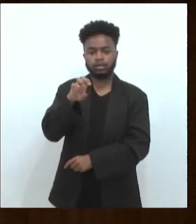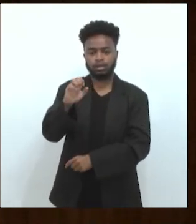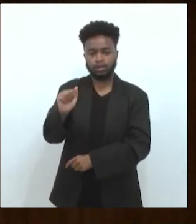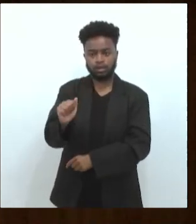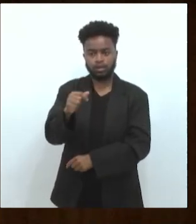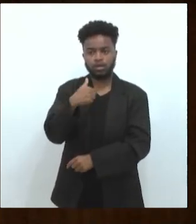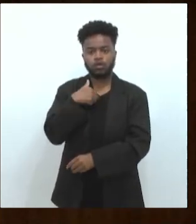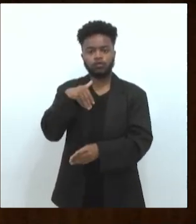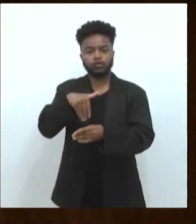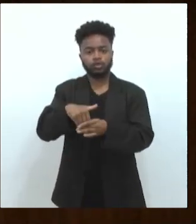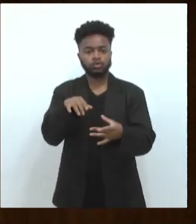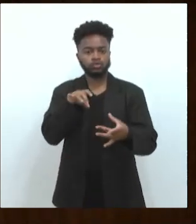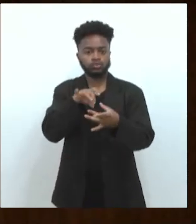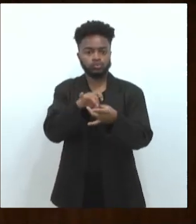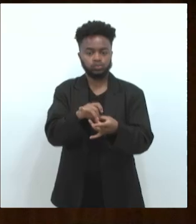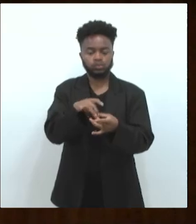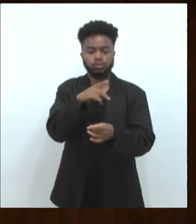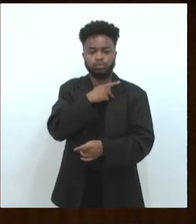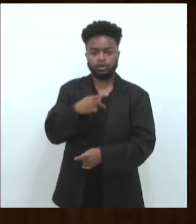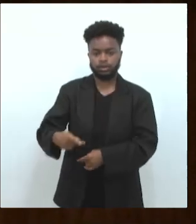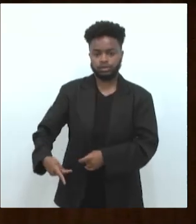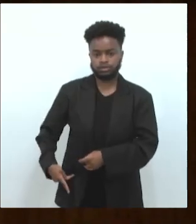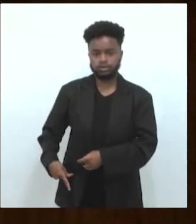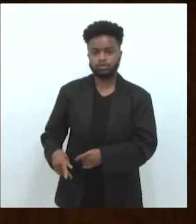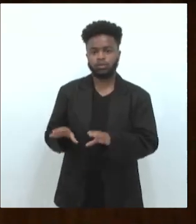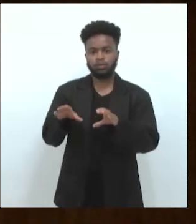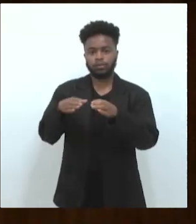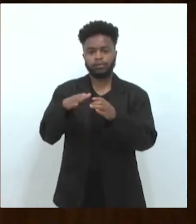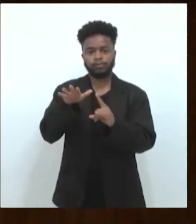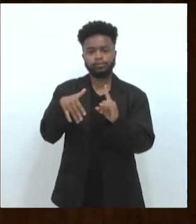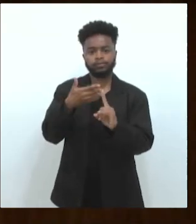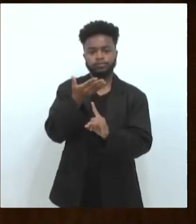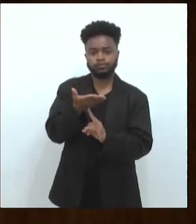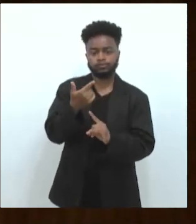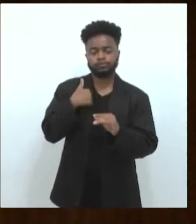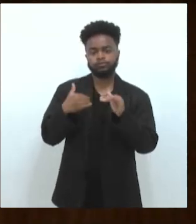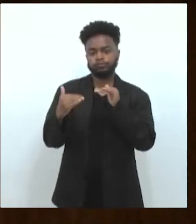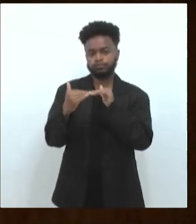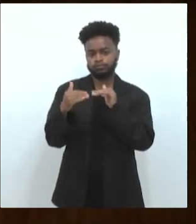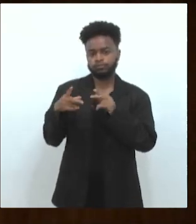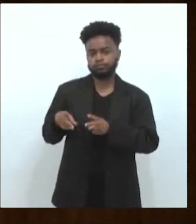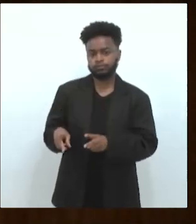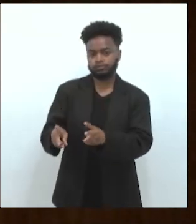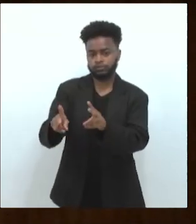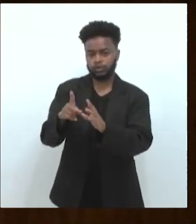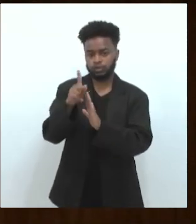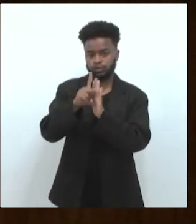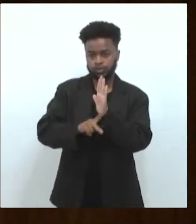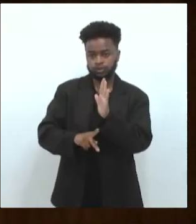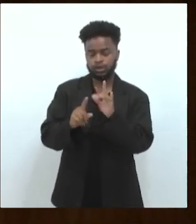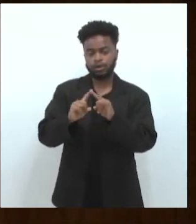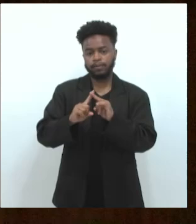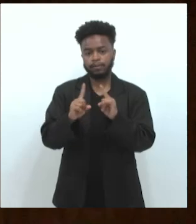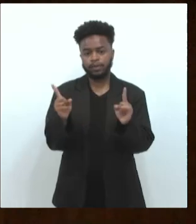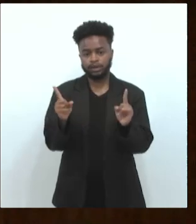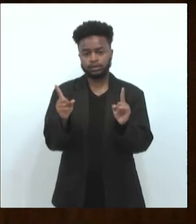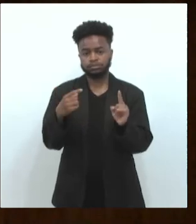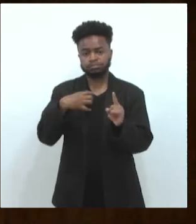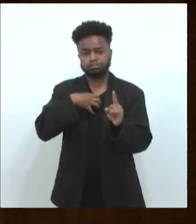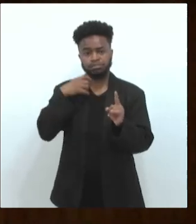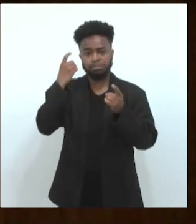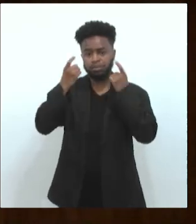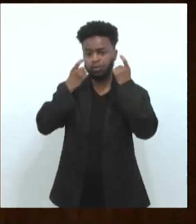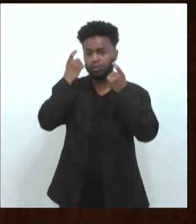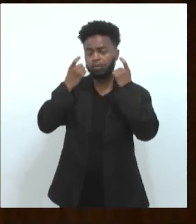como presidente da Comissão de Meio Ambiente, favoravelmente ao prosseguimento do projeto, mas me